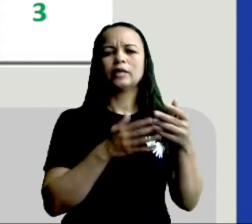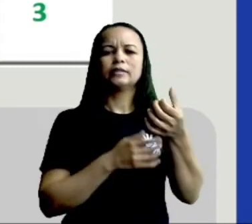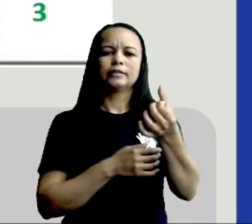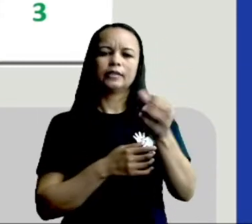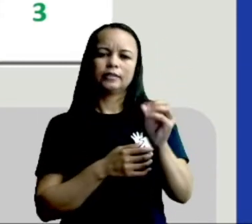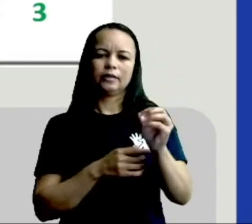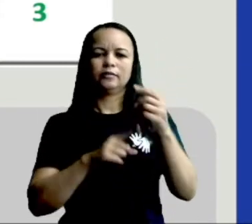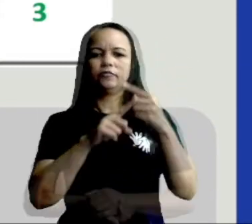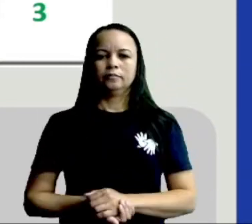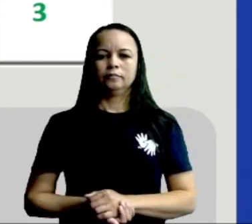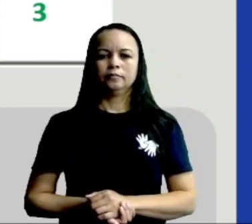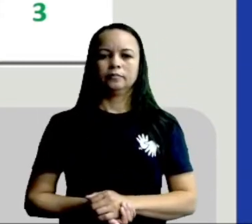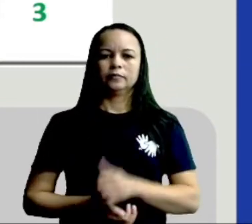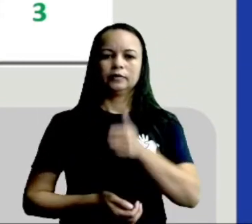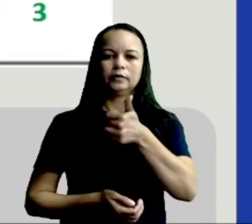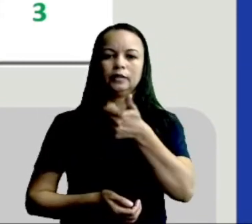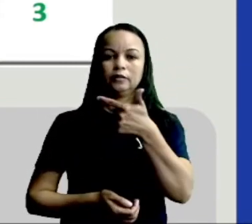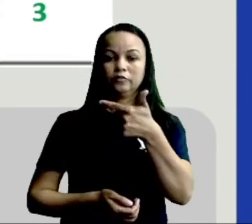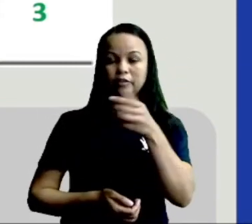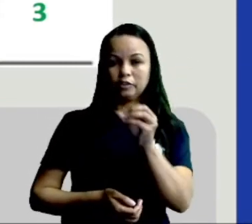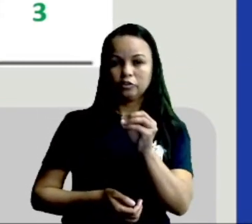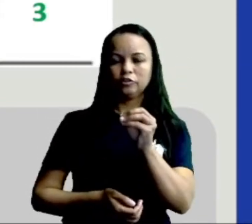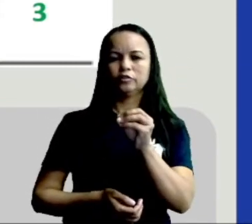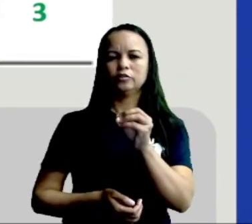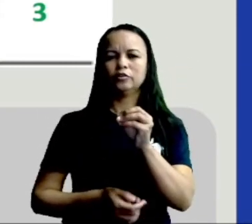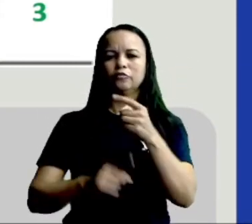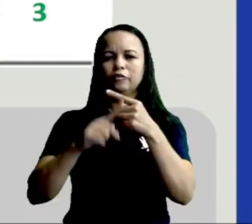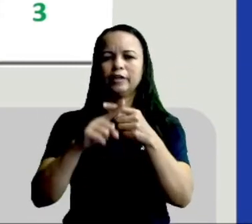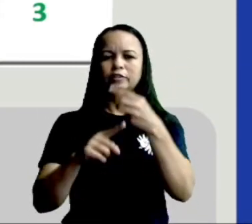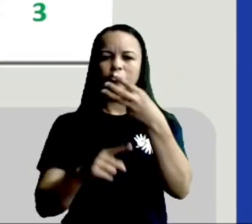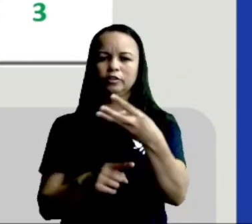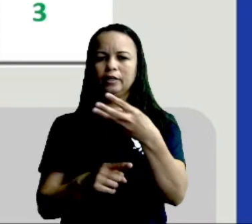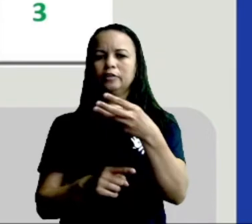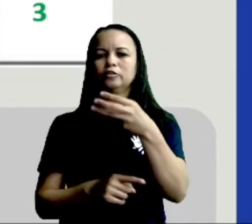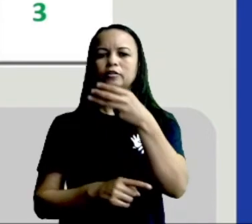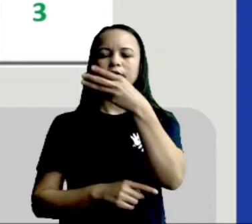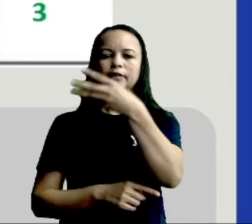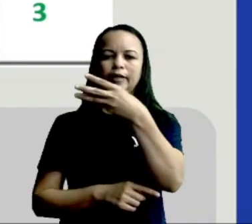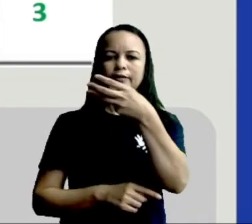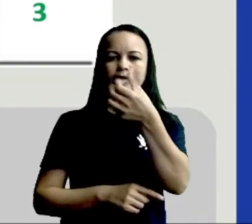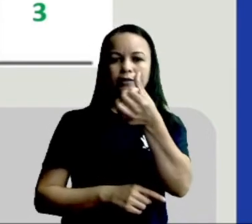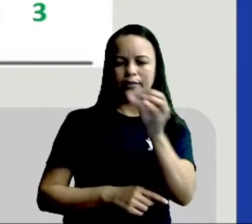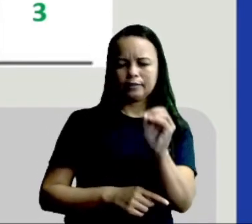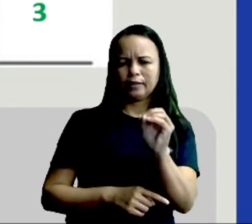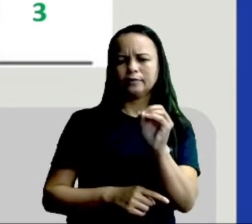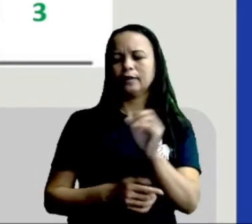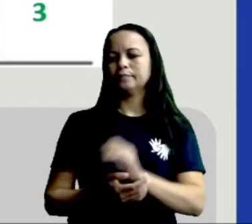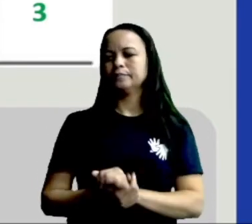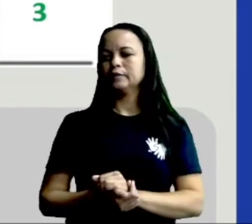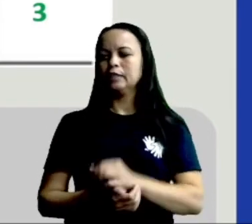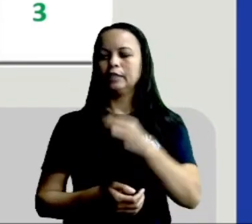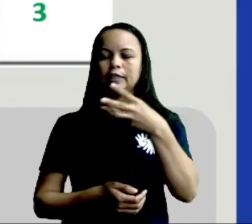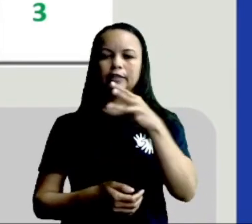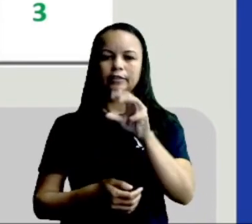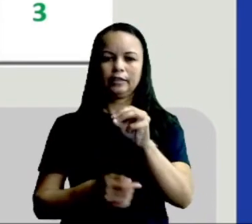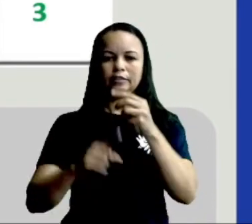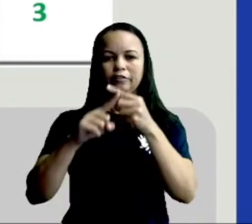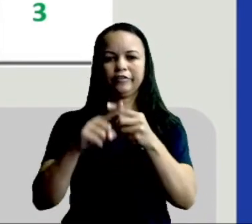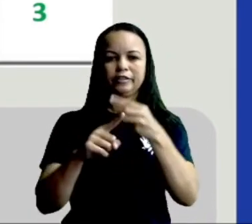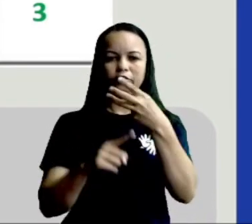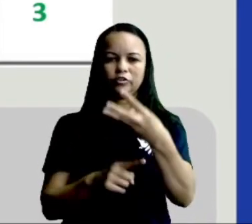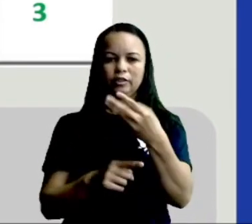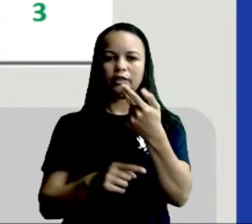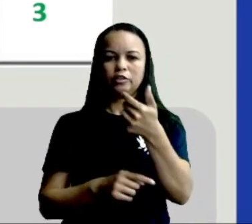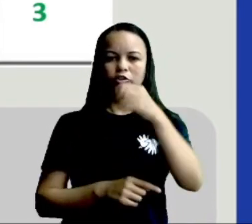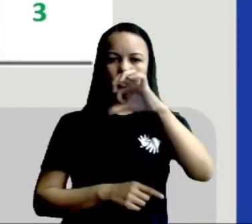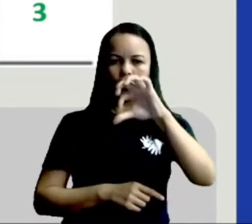vezes 3, 180. 120 vezes 3, 360. E 30 vezes 3, 90. E aí a gente